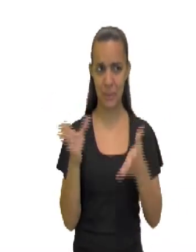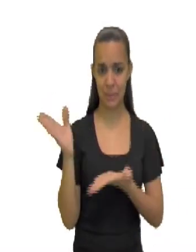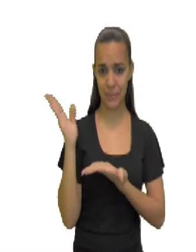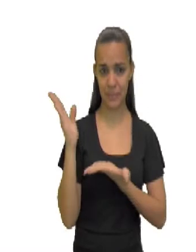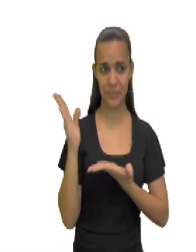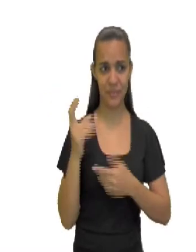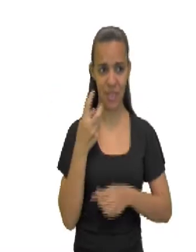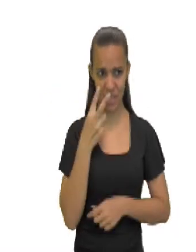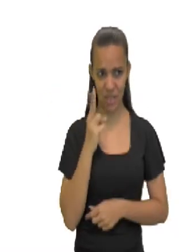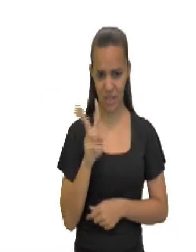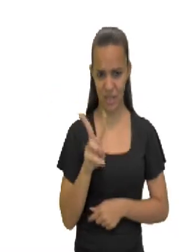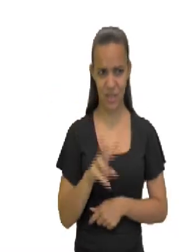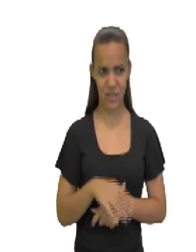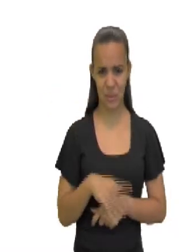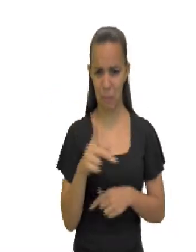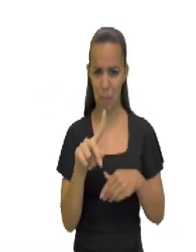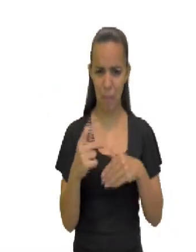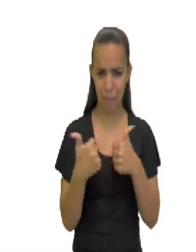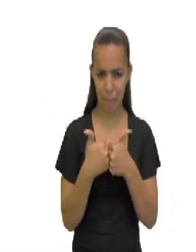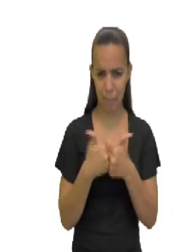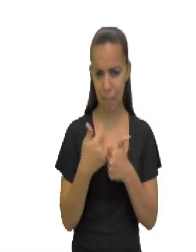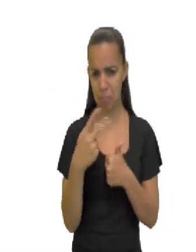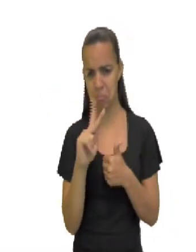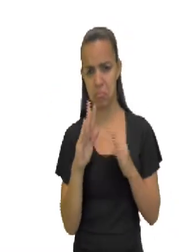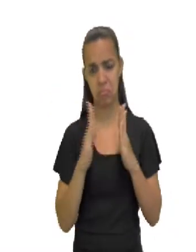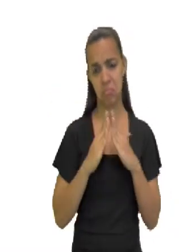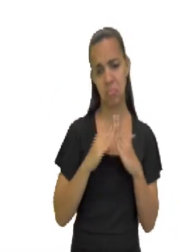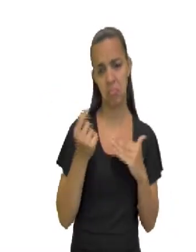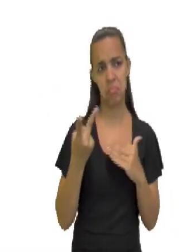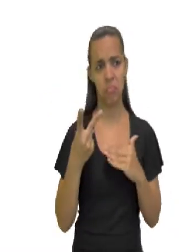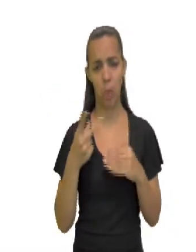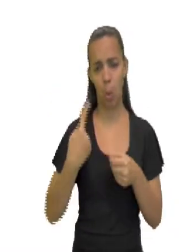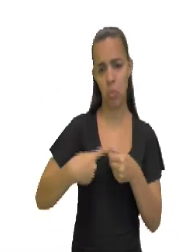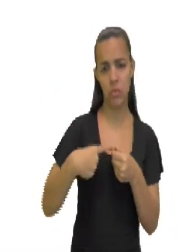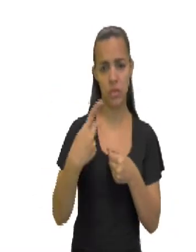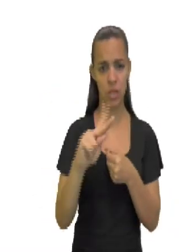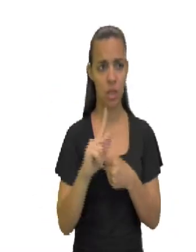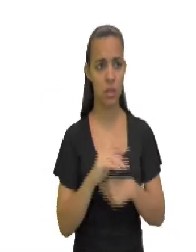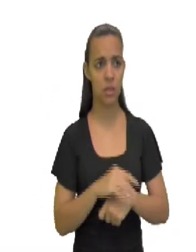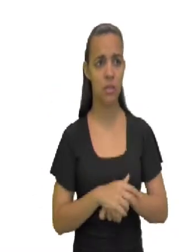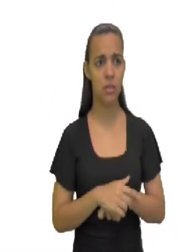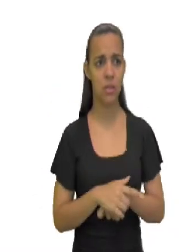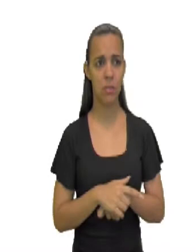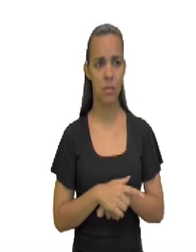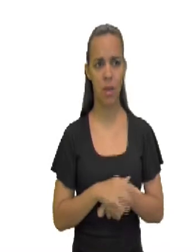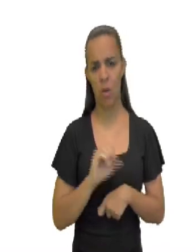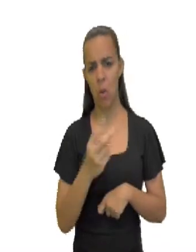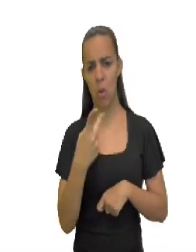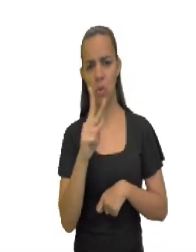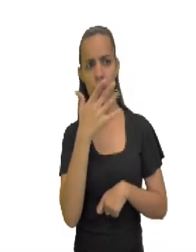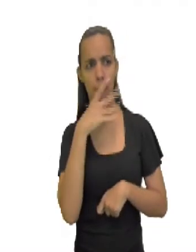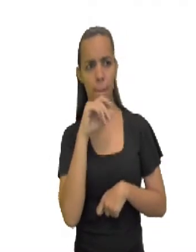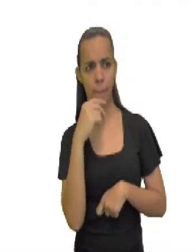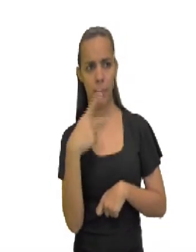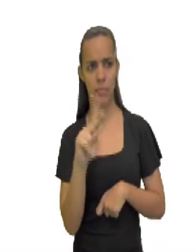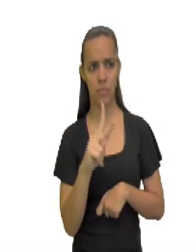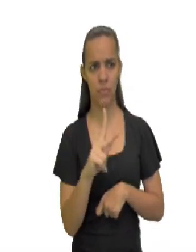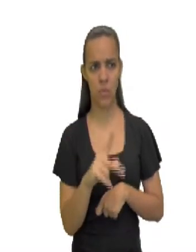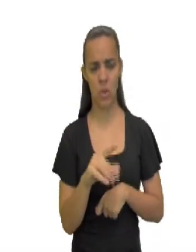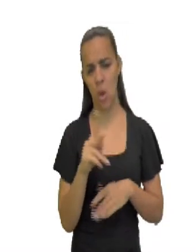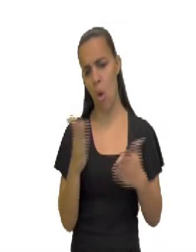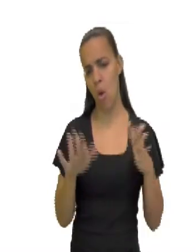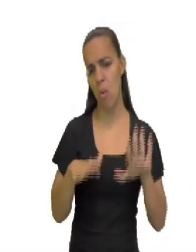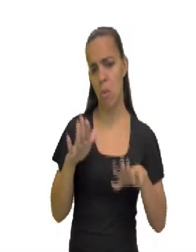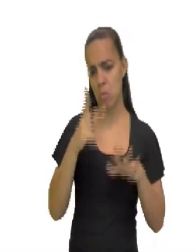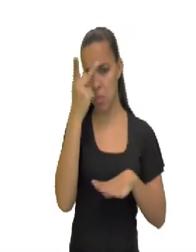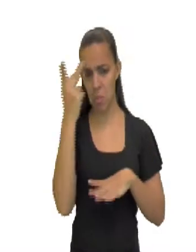viu aí perto de você, na sua cidade, ou até mesmo no seu bairro, algo parecido com o que